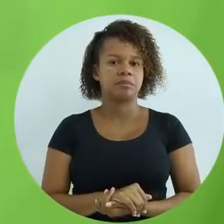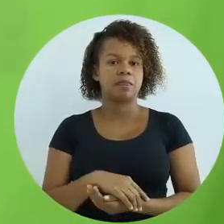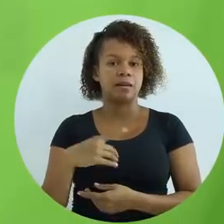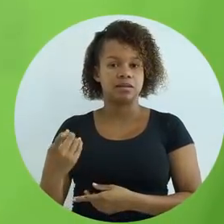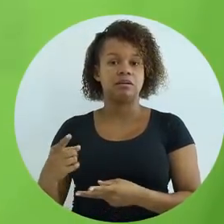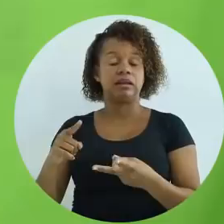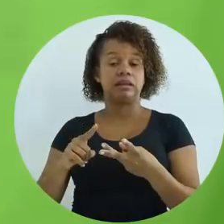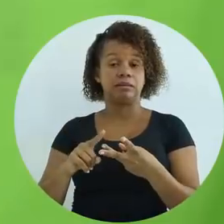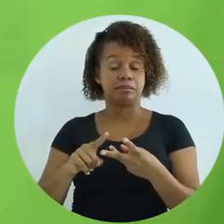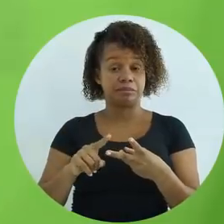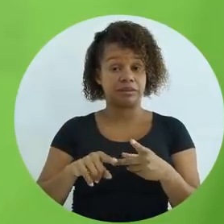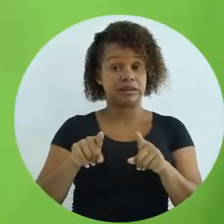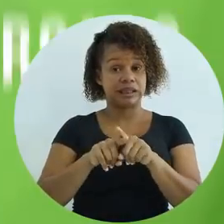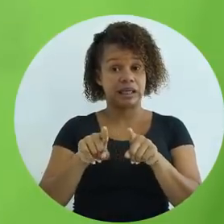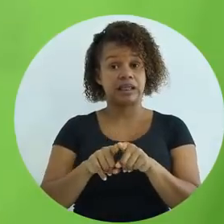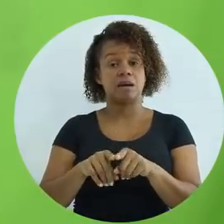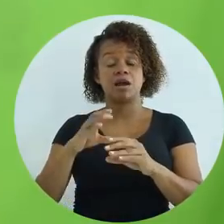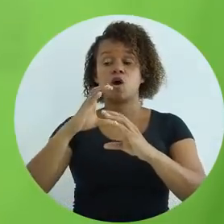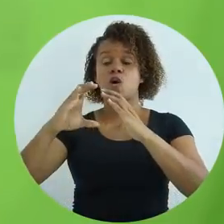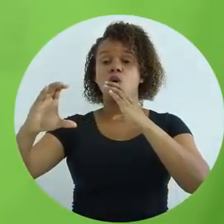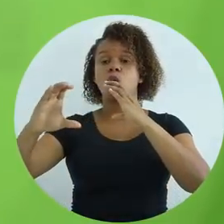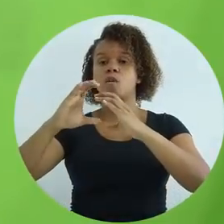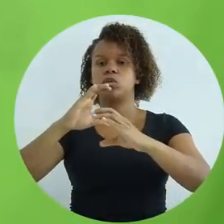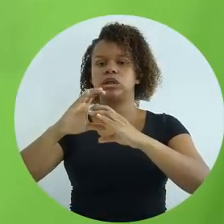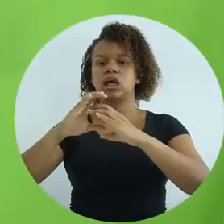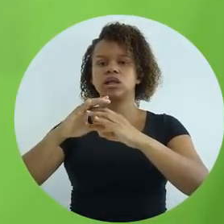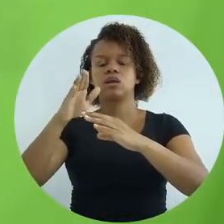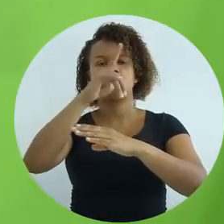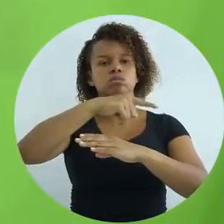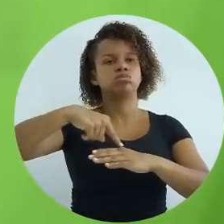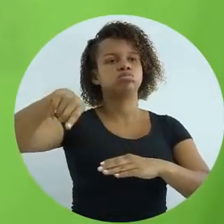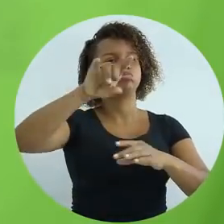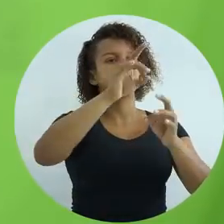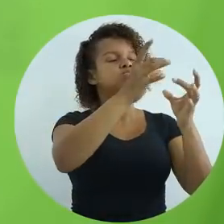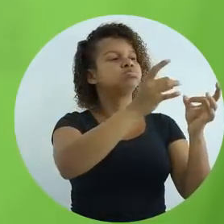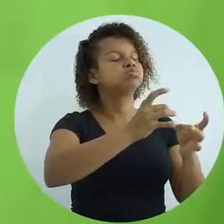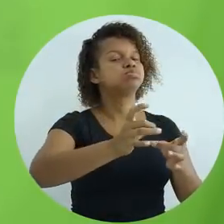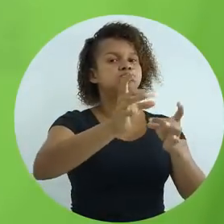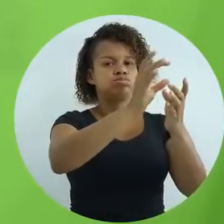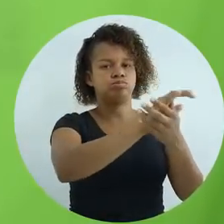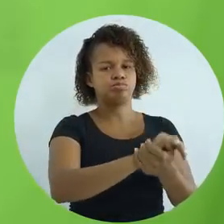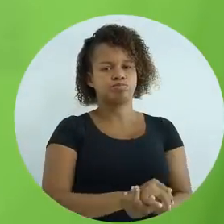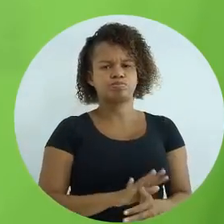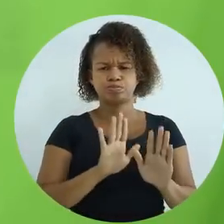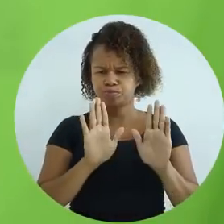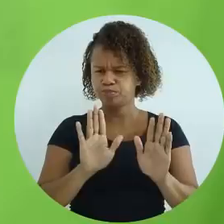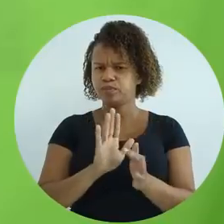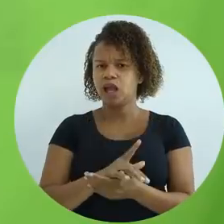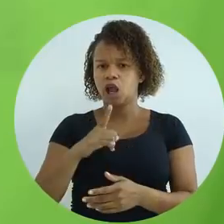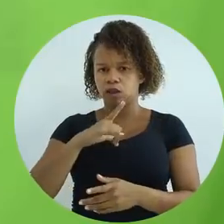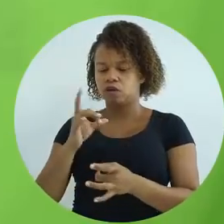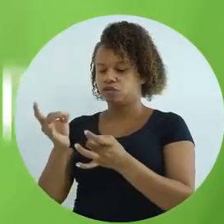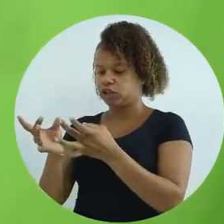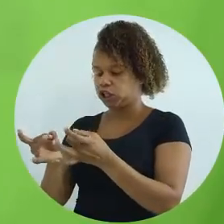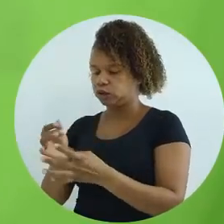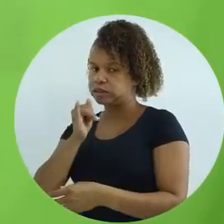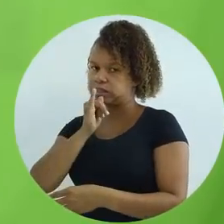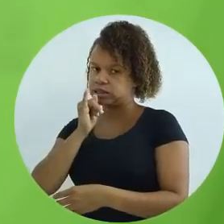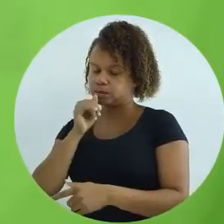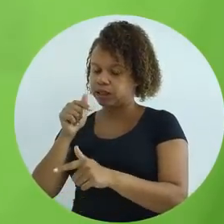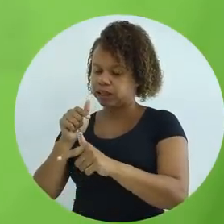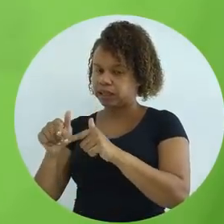vez, temos também a comunicação com o mercado. O que é isso? Ora, eu tenho vendedores, por exemplo,